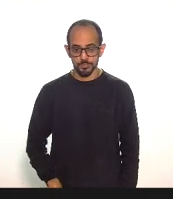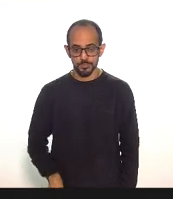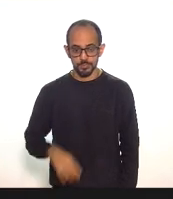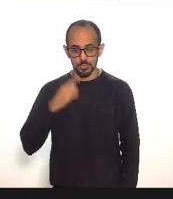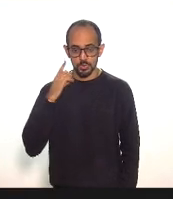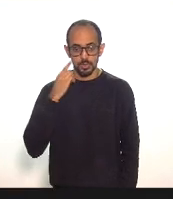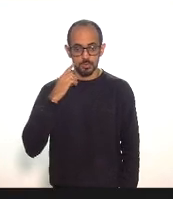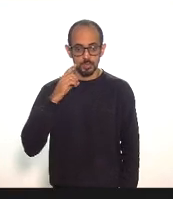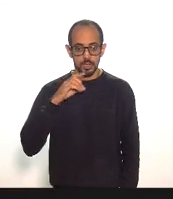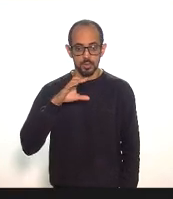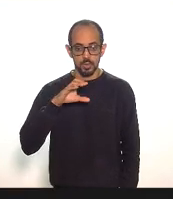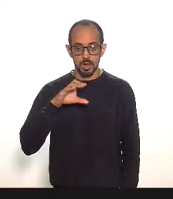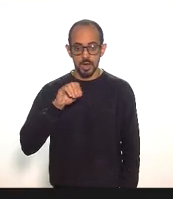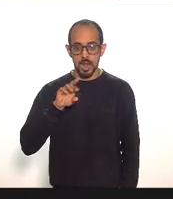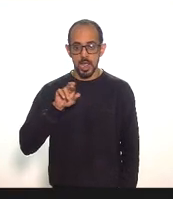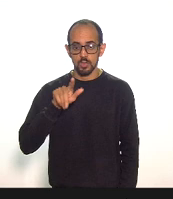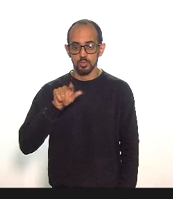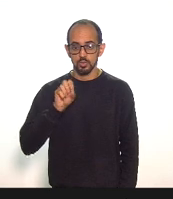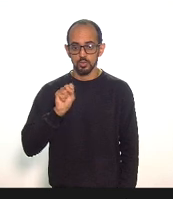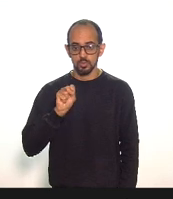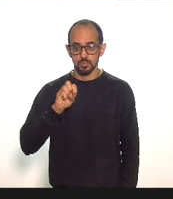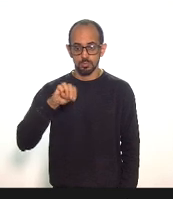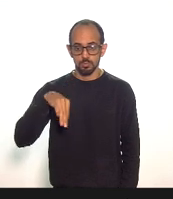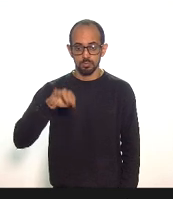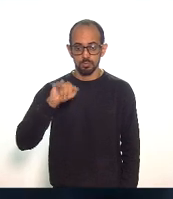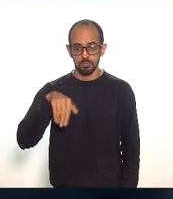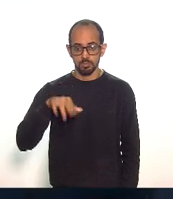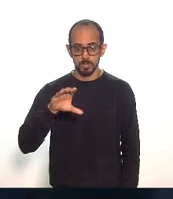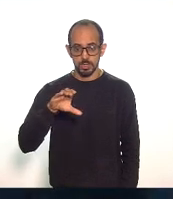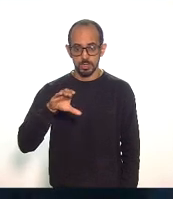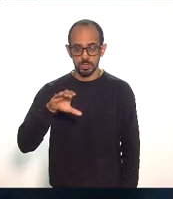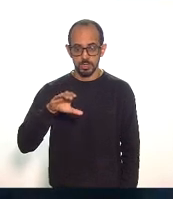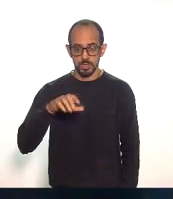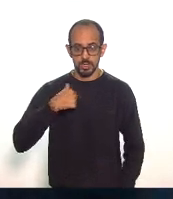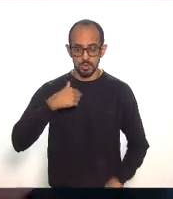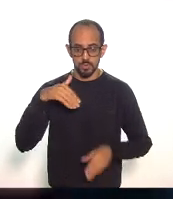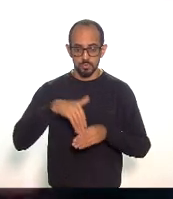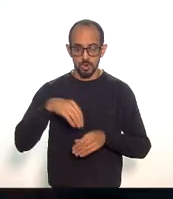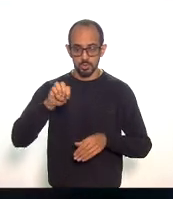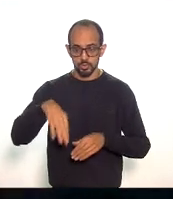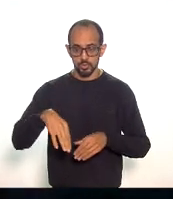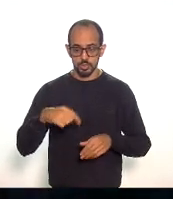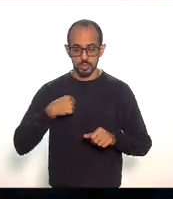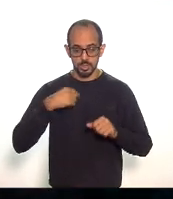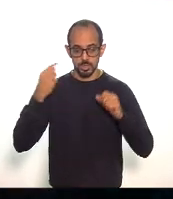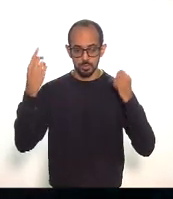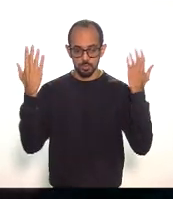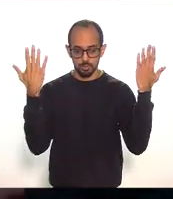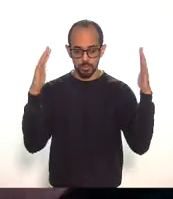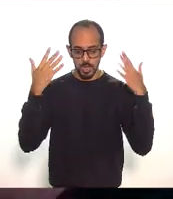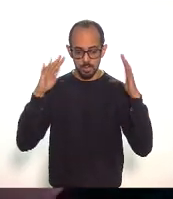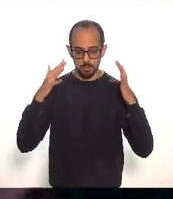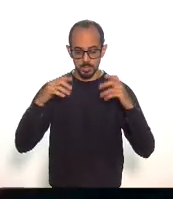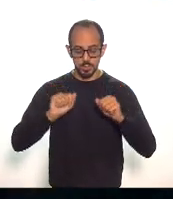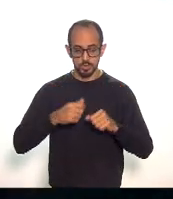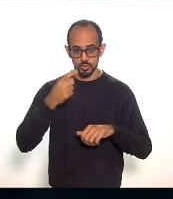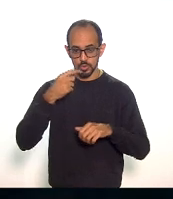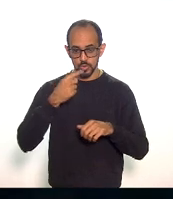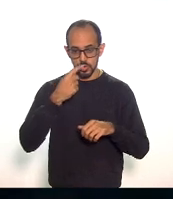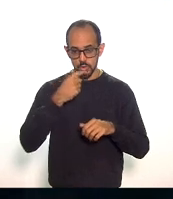Deputado Carlos Mink. Presidente, eu voto sim e parabenizo o autor,